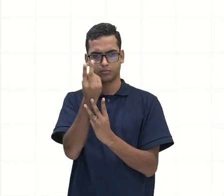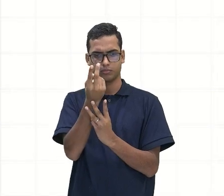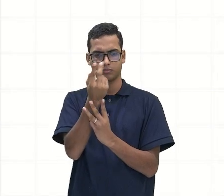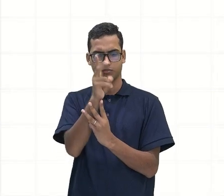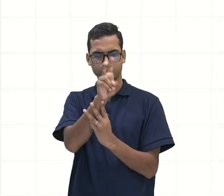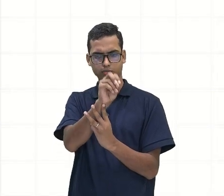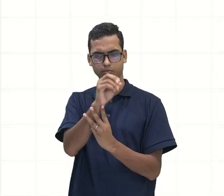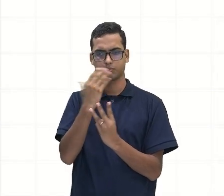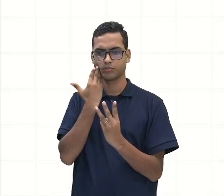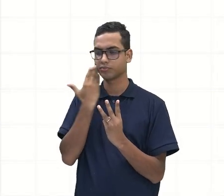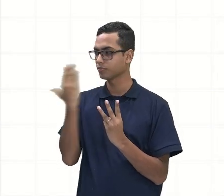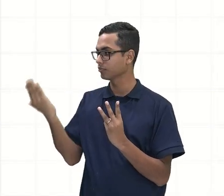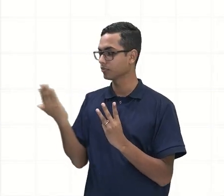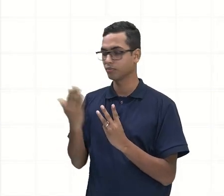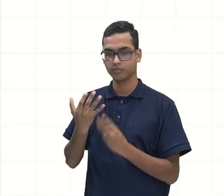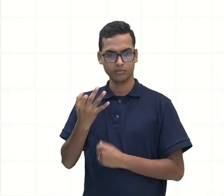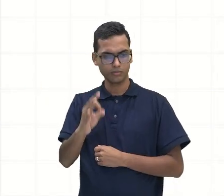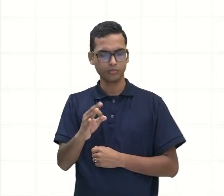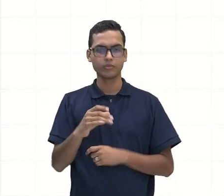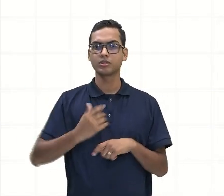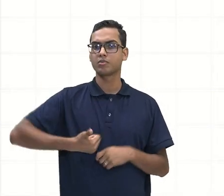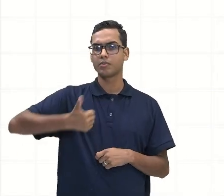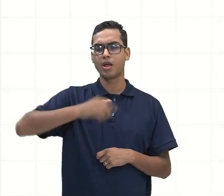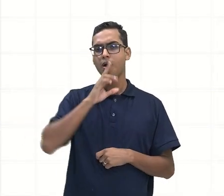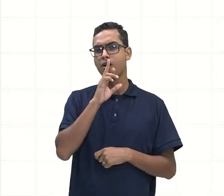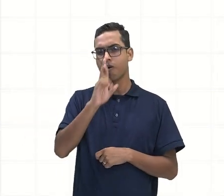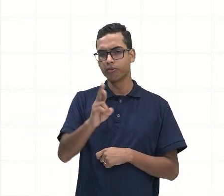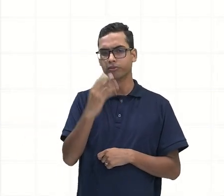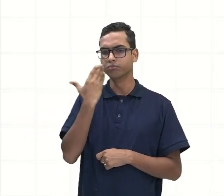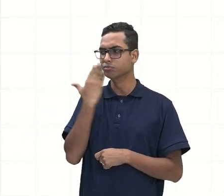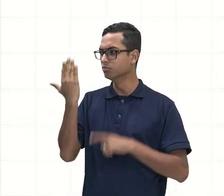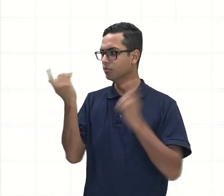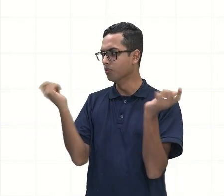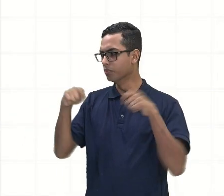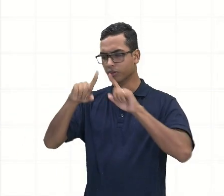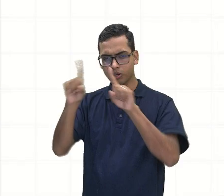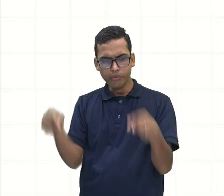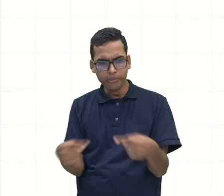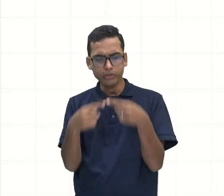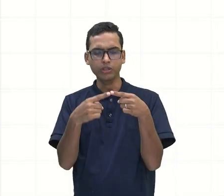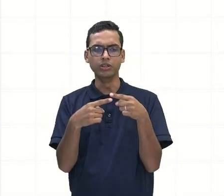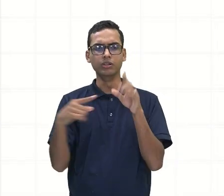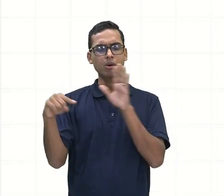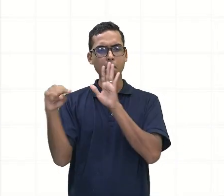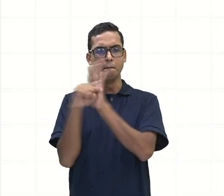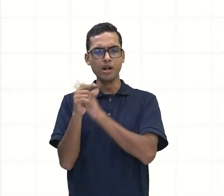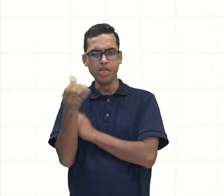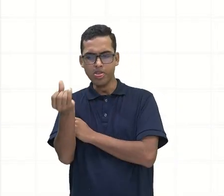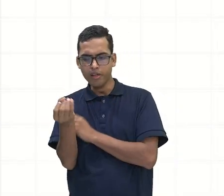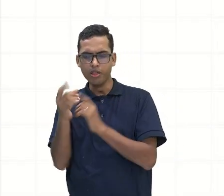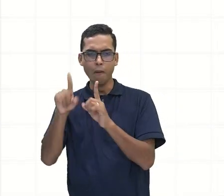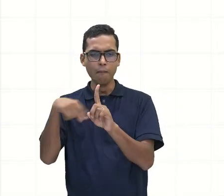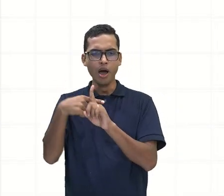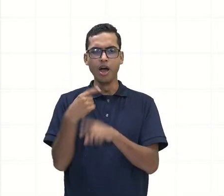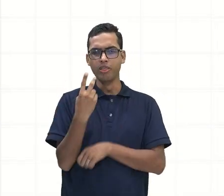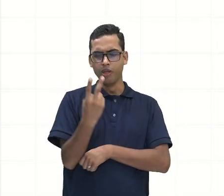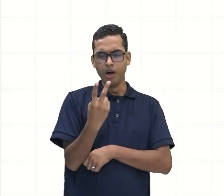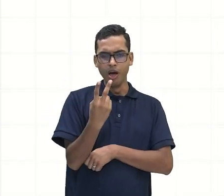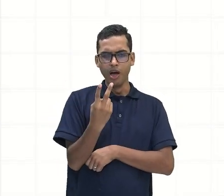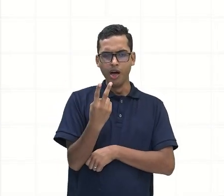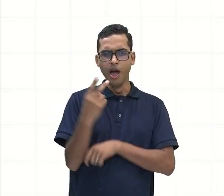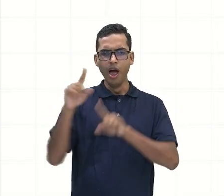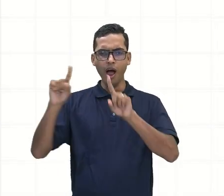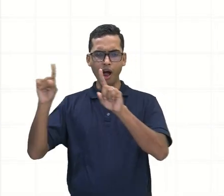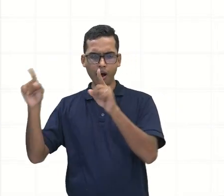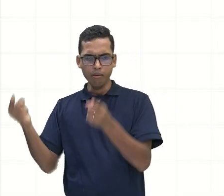50. Então, posso primeiro responder esses dois aqui, ó. Posso associar. Menos 60 mais 2. Sinais